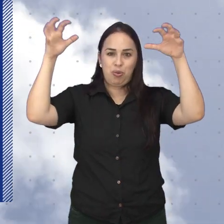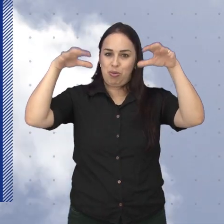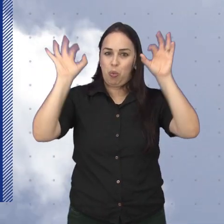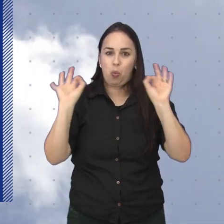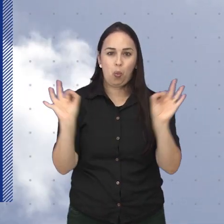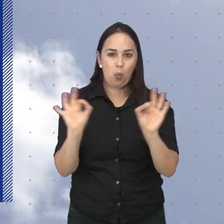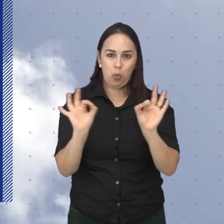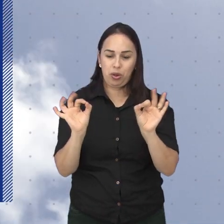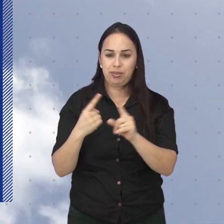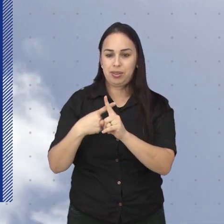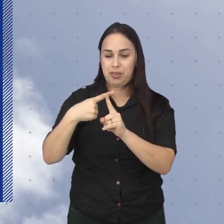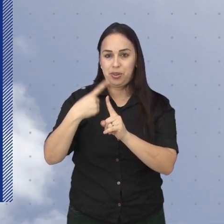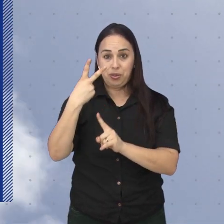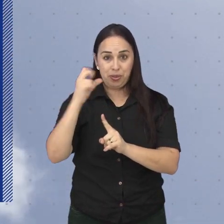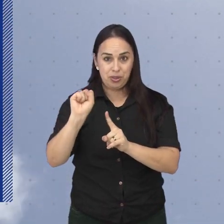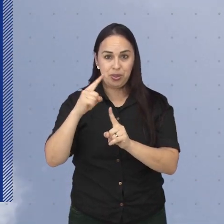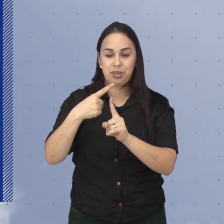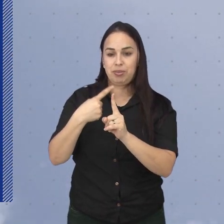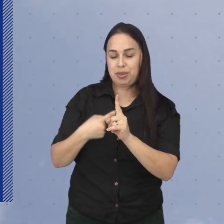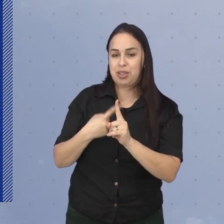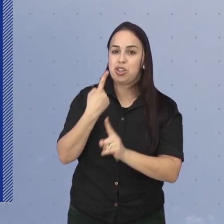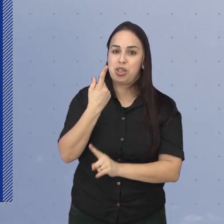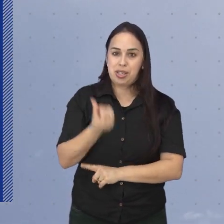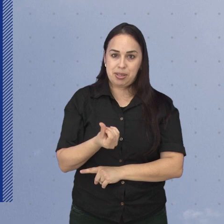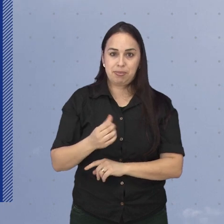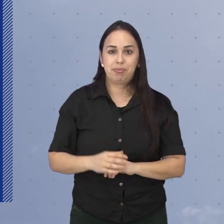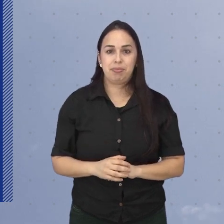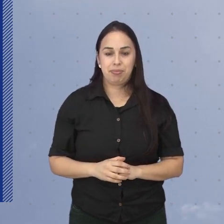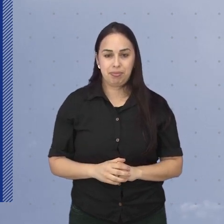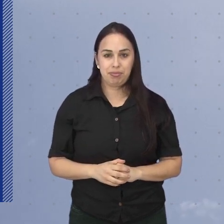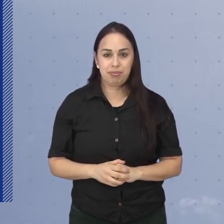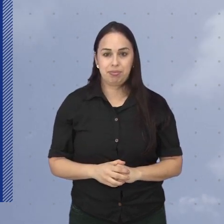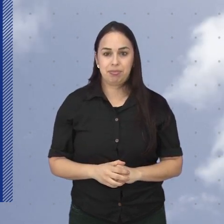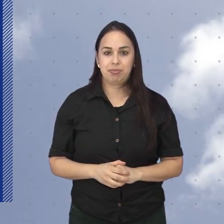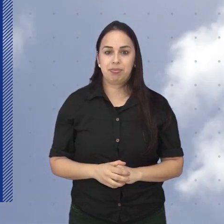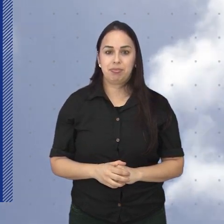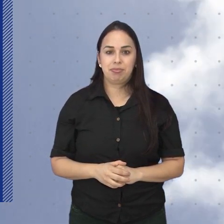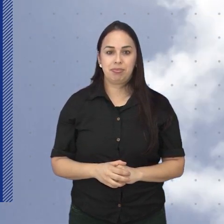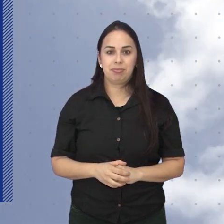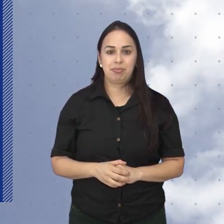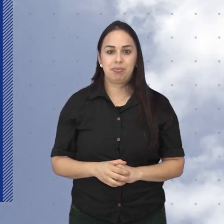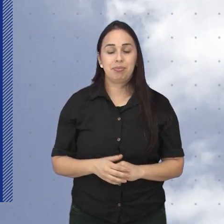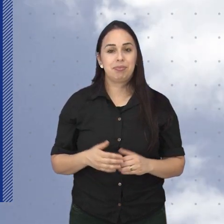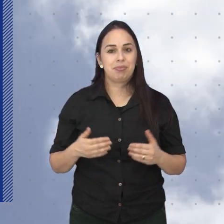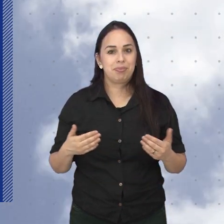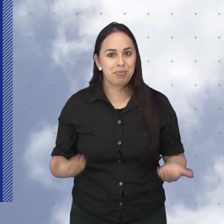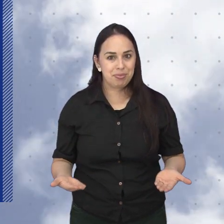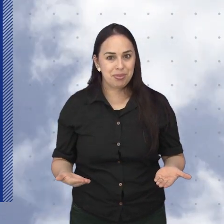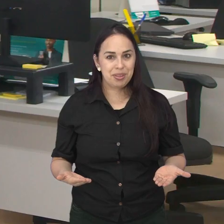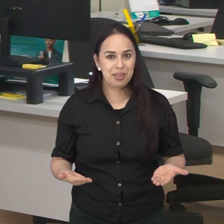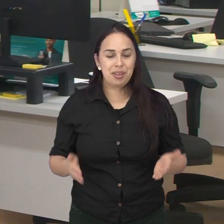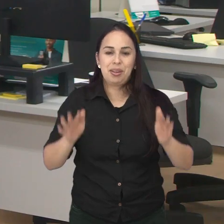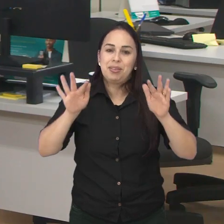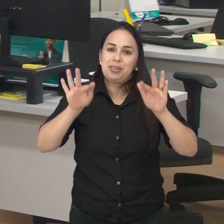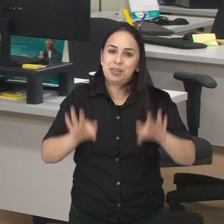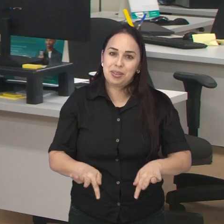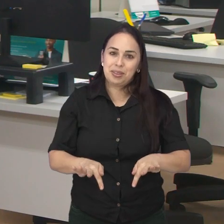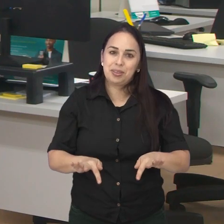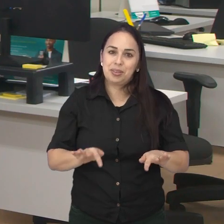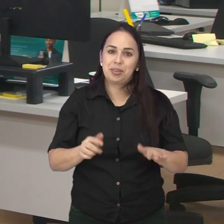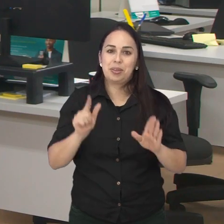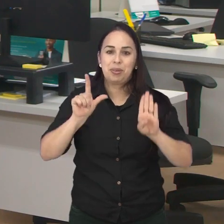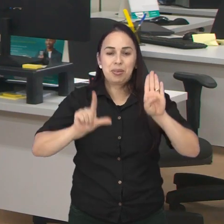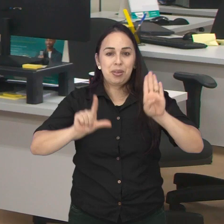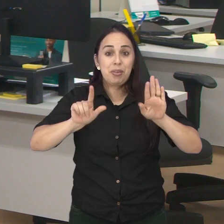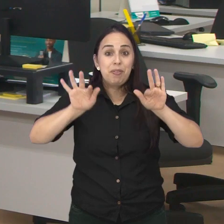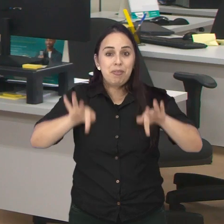há possibilidade de chuva. A máxima será de 28, com mínima de 16 graus. E é isso, a gente fica